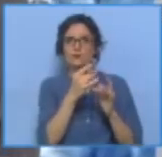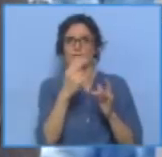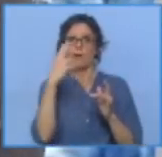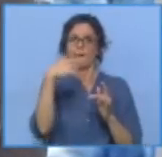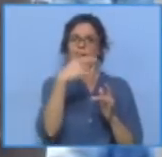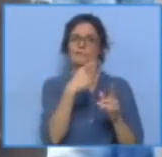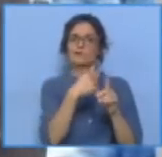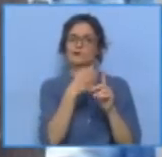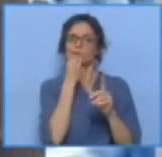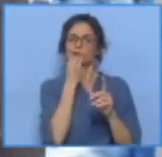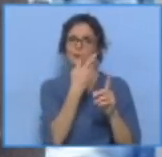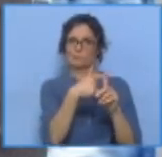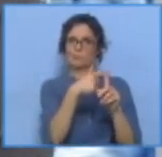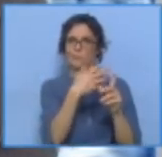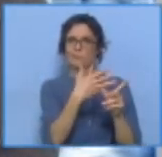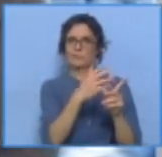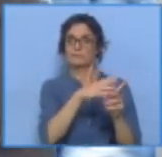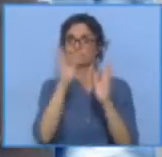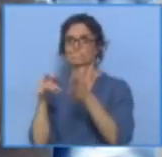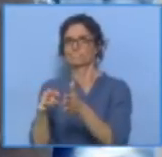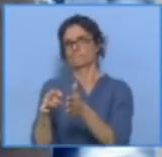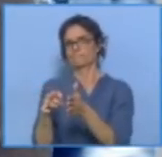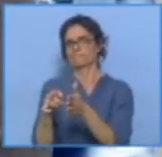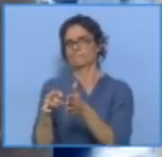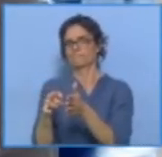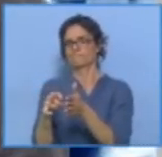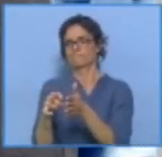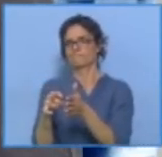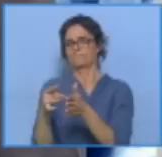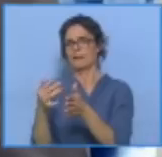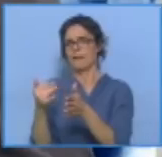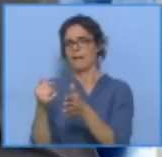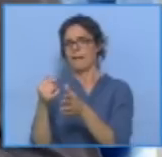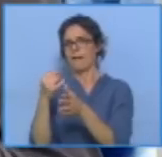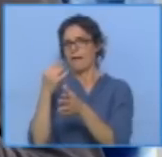um engano ainda das pessoas, e em particular dos seus discípulos.